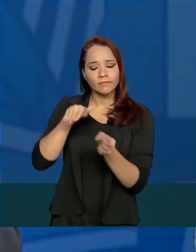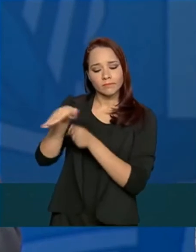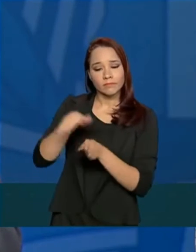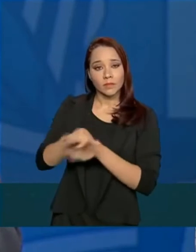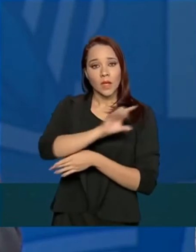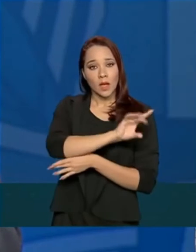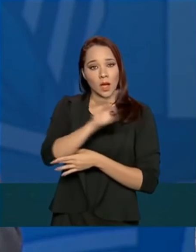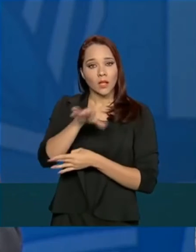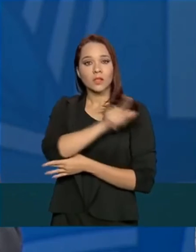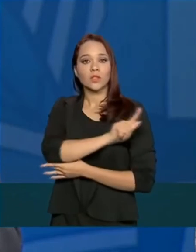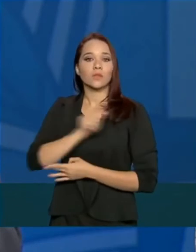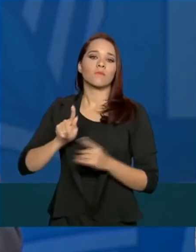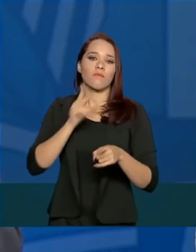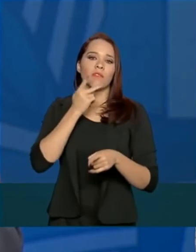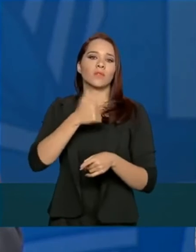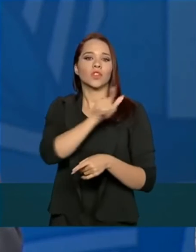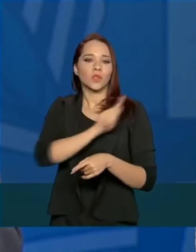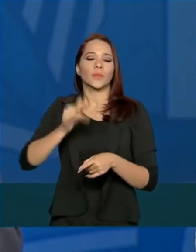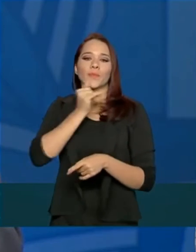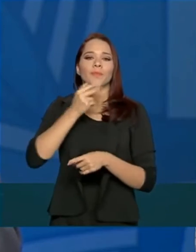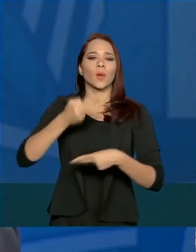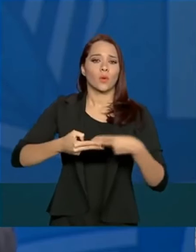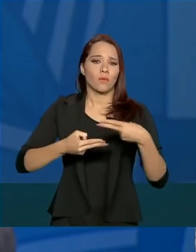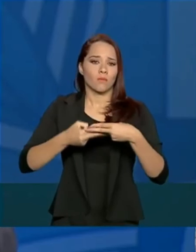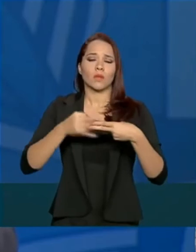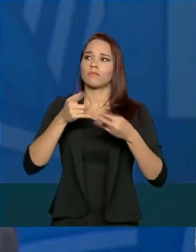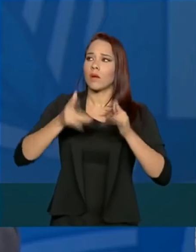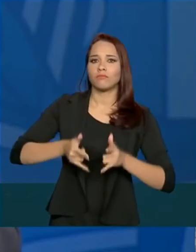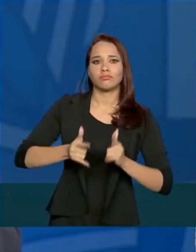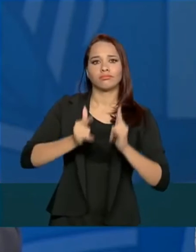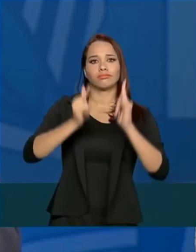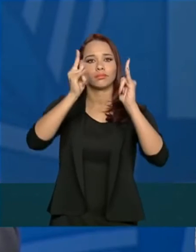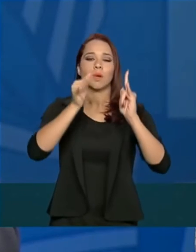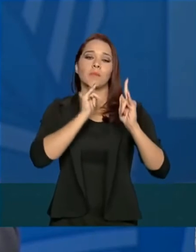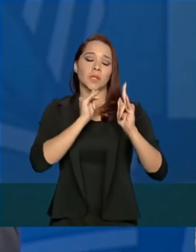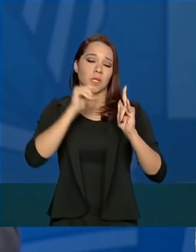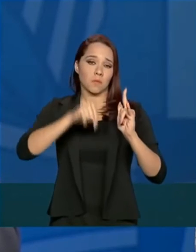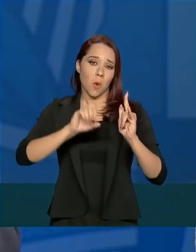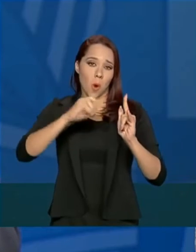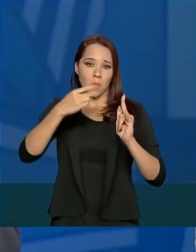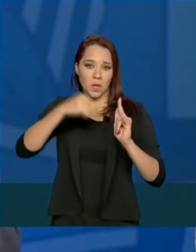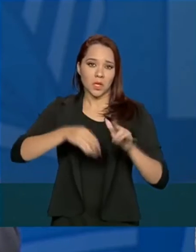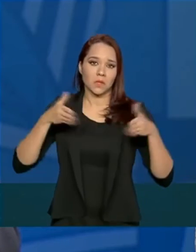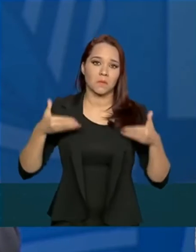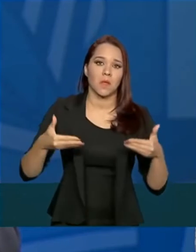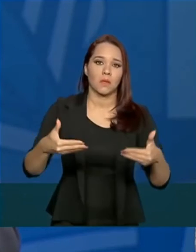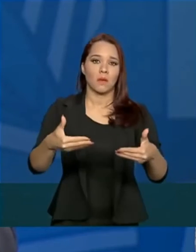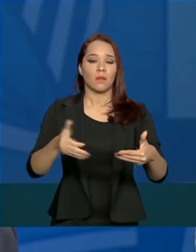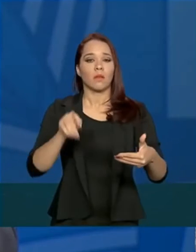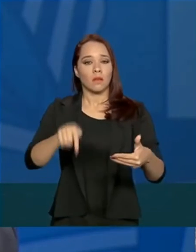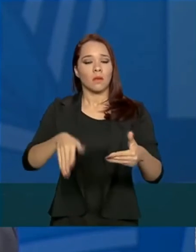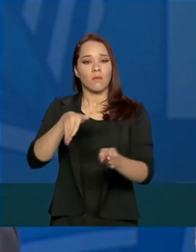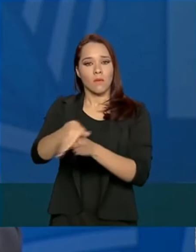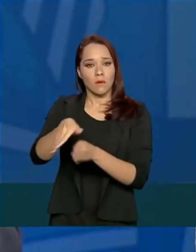e quando eu digo gestor, até o gestor de um condomínio ou de um edifício aqui da Esplanada dos Ministérios, ele está sendo